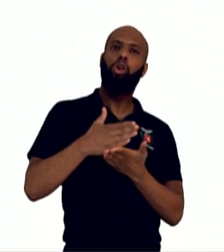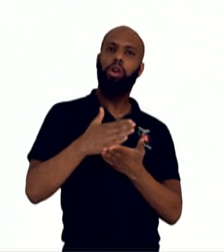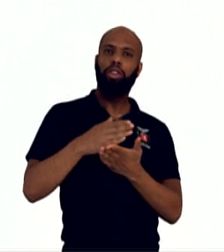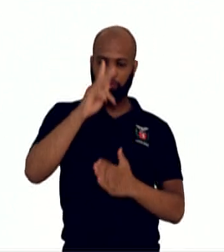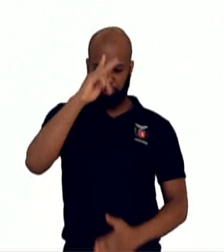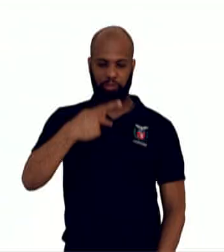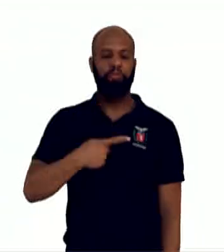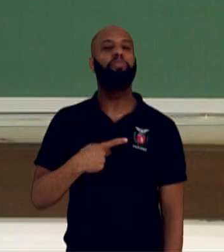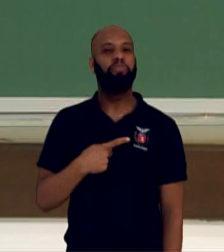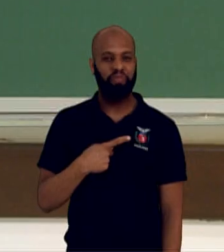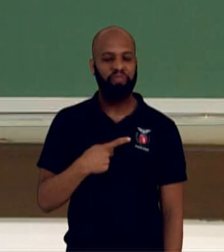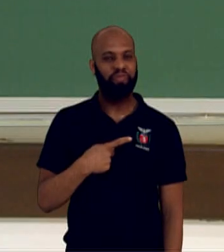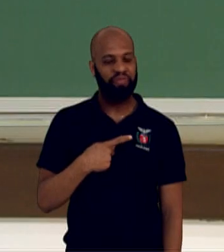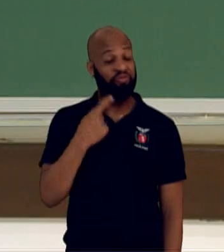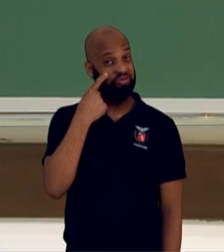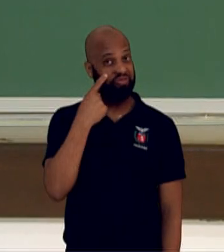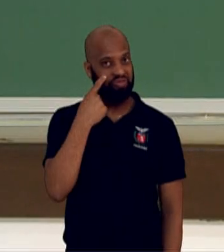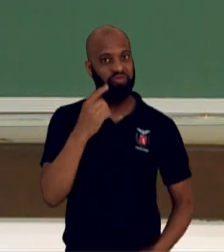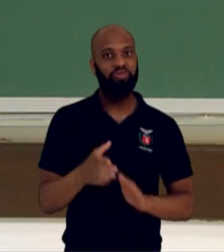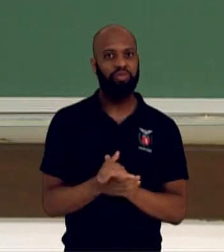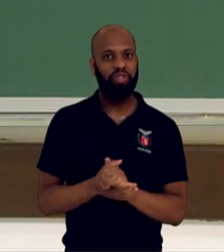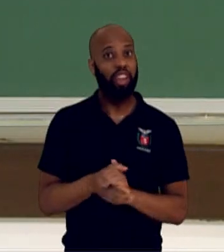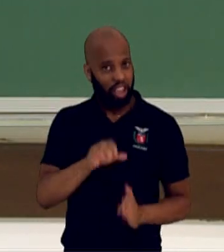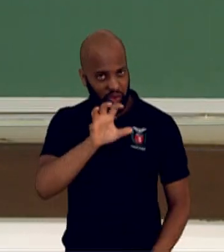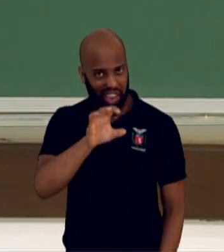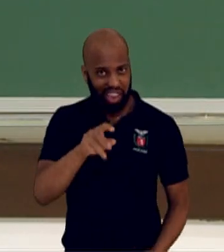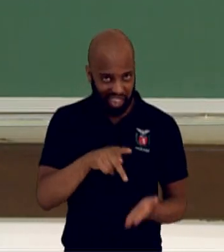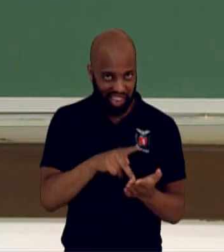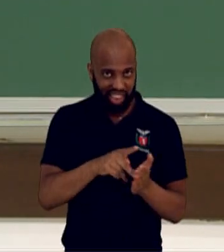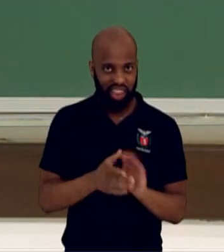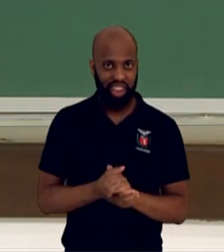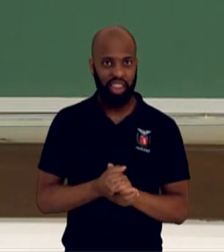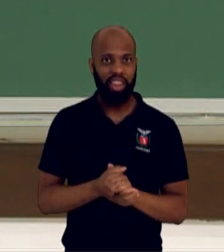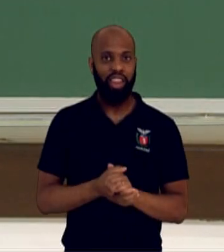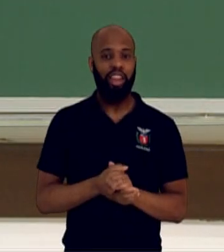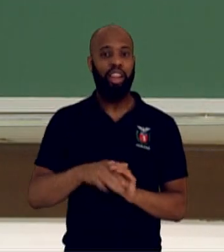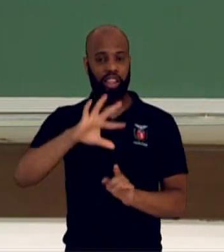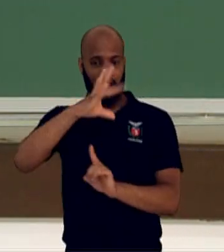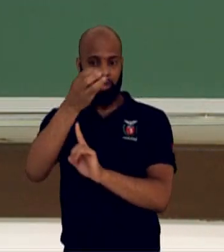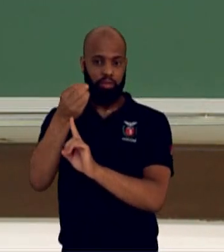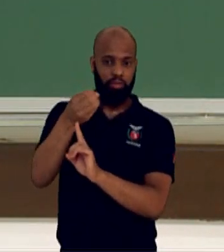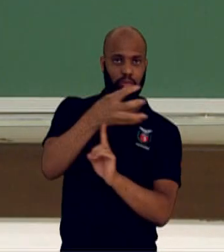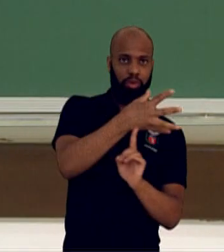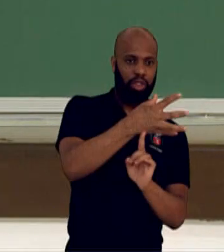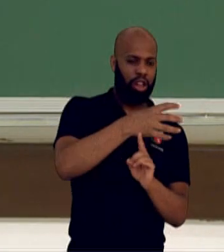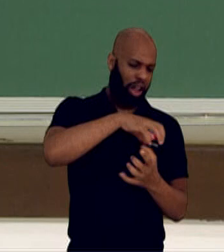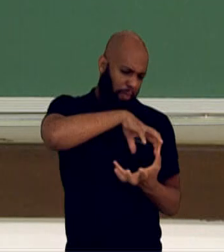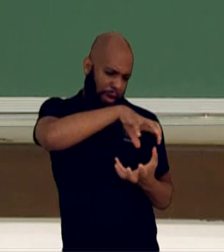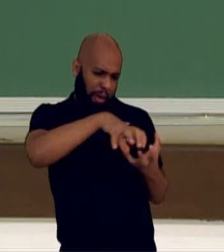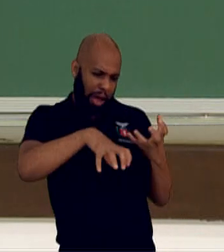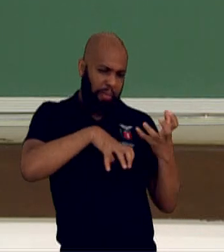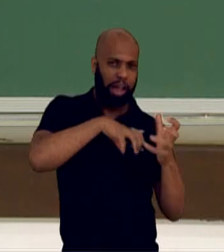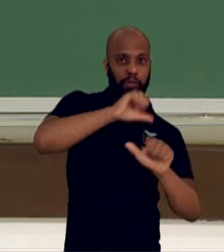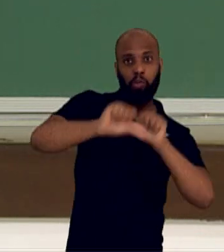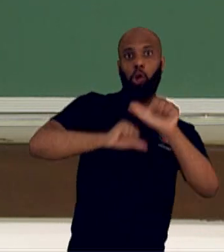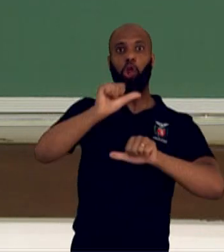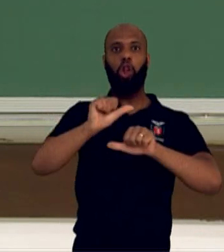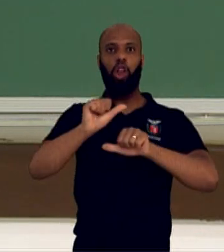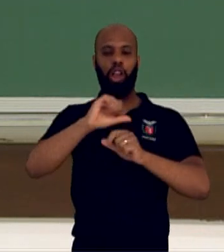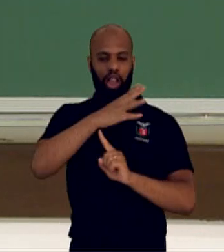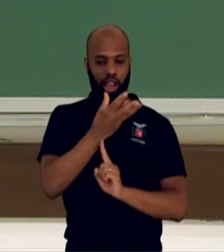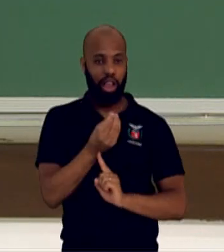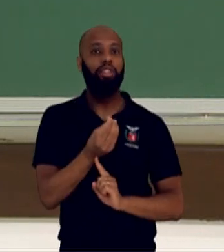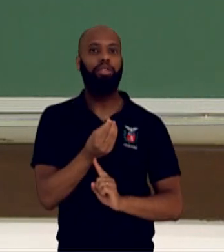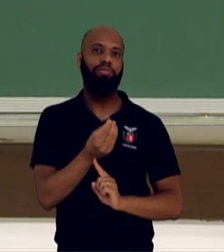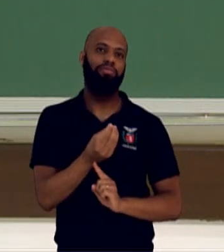si mesmo. Olha só, não é isso, gente? Lá na semana não deram uma revolucionada na arte?